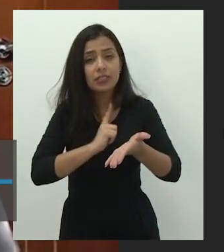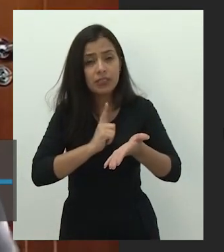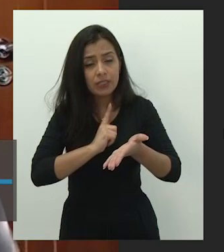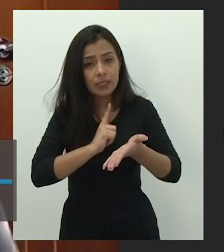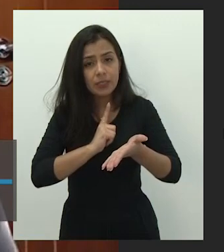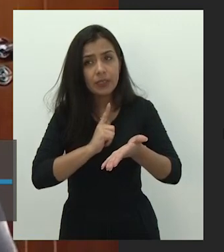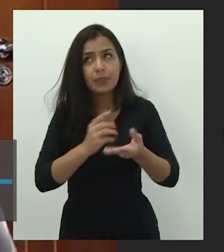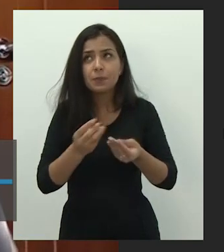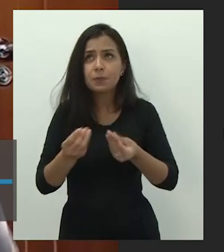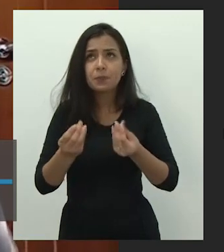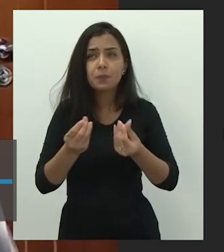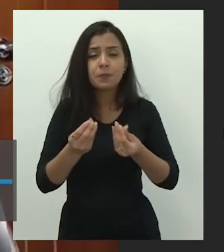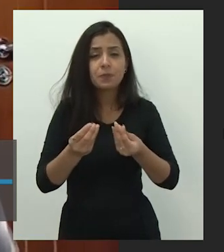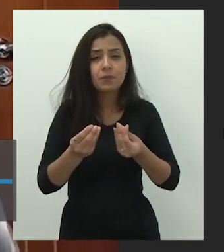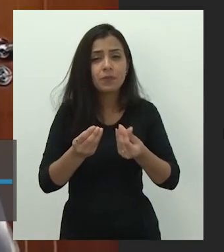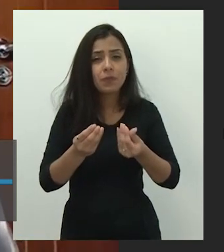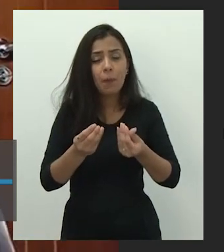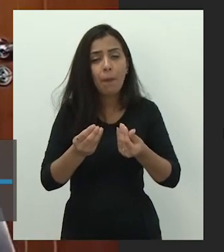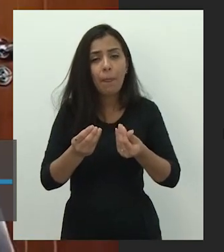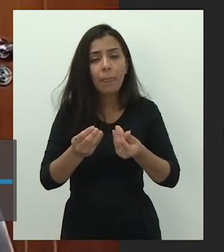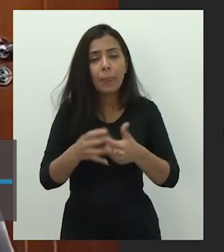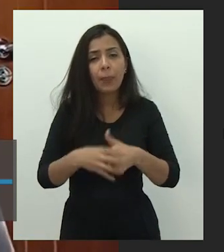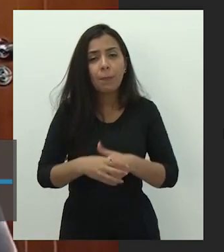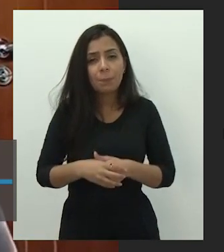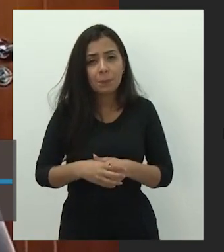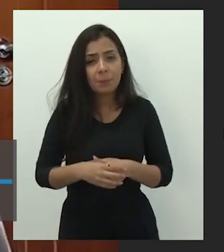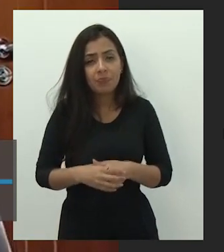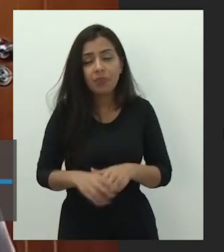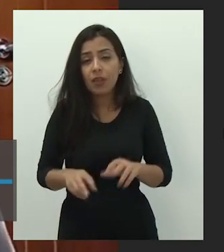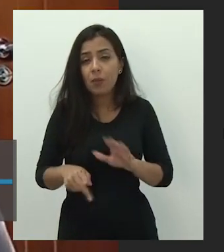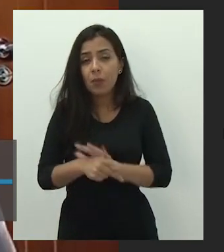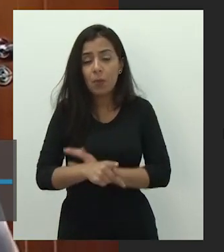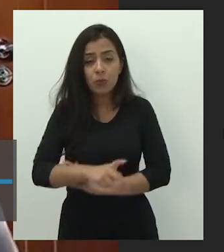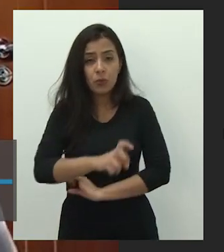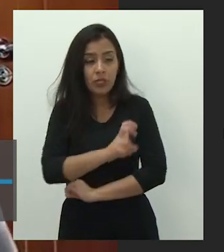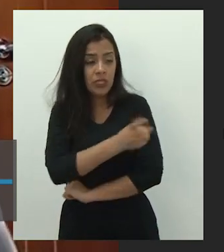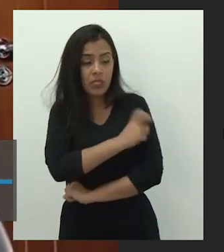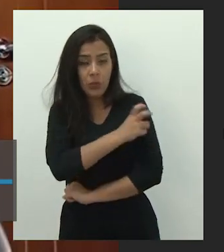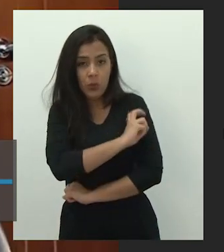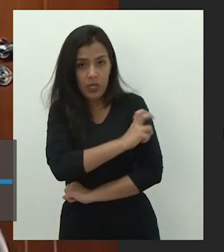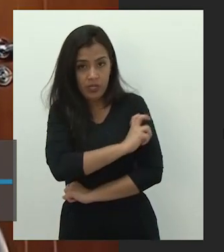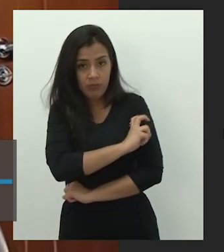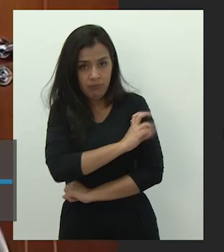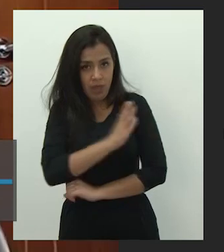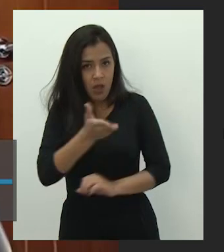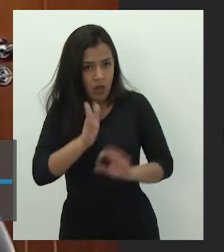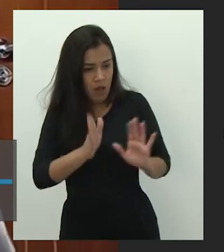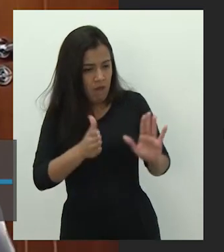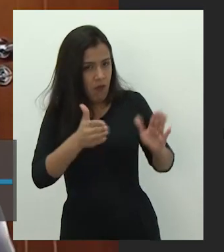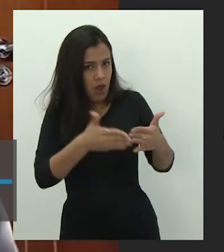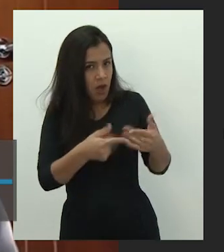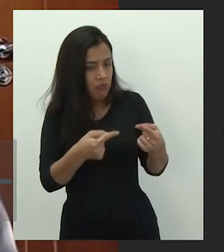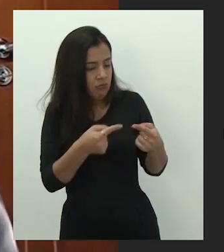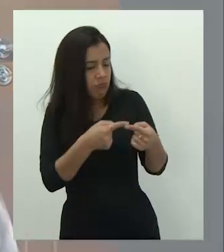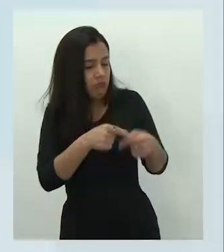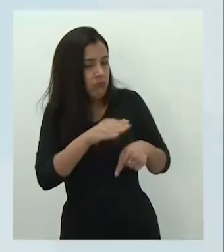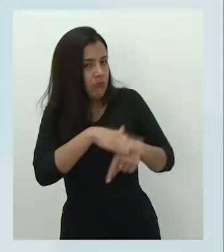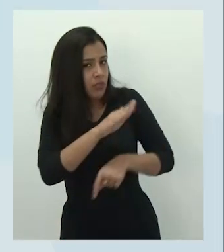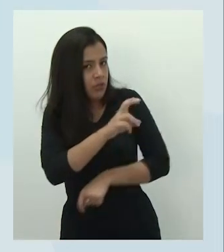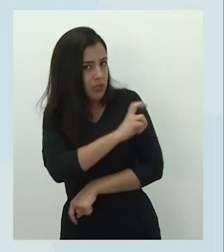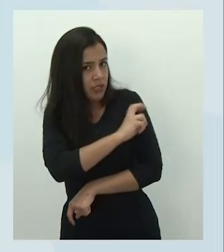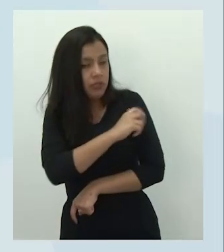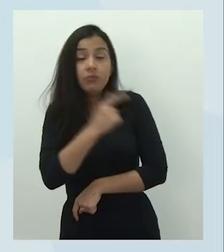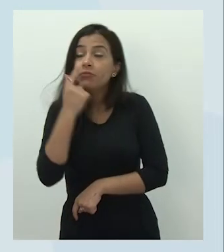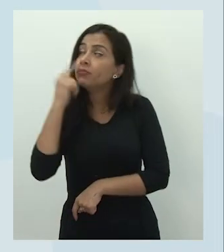nas atividades para o desenvolvimento das habilidades do 5º ano. Então, vamos direcionar nosso olhar para o 5º ano agora. Coloca a habilidade